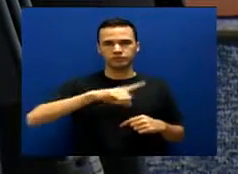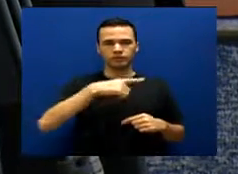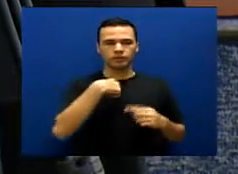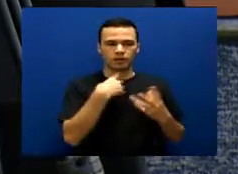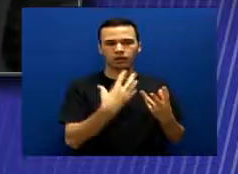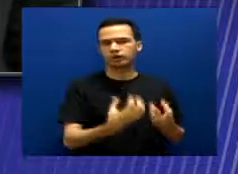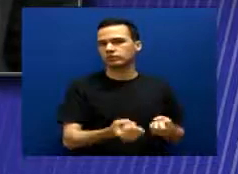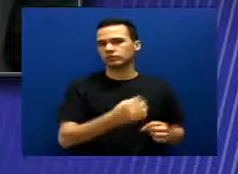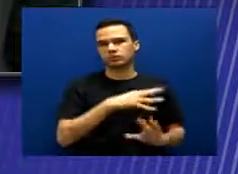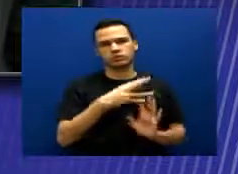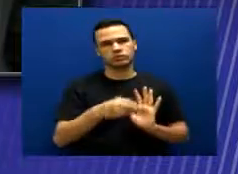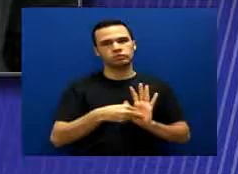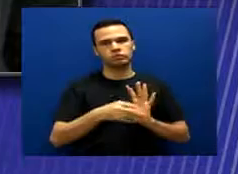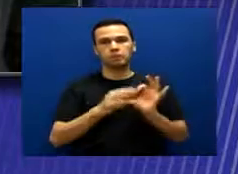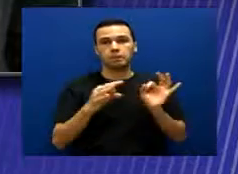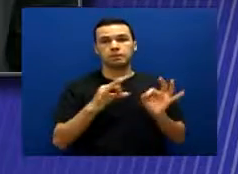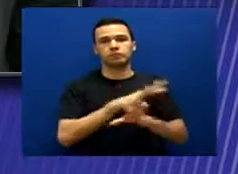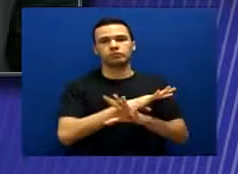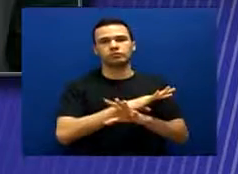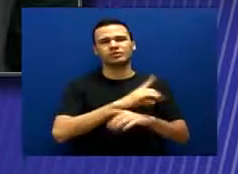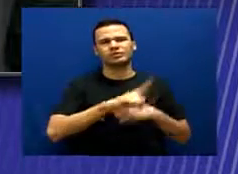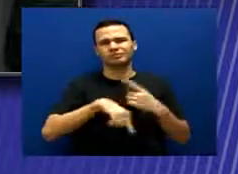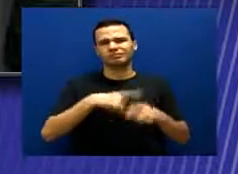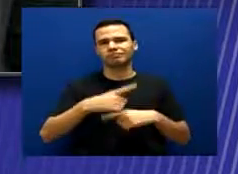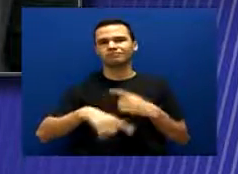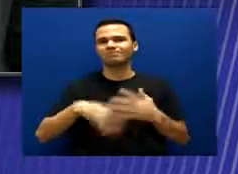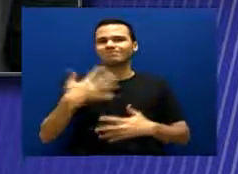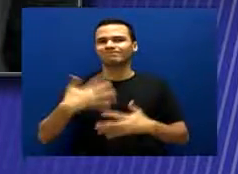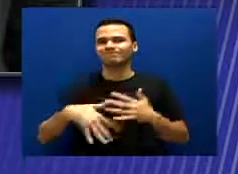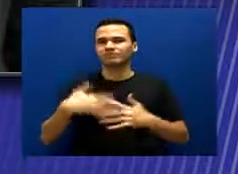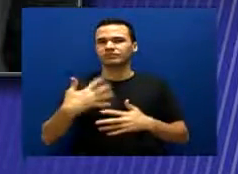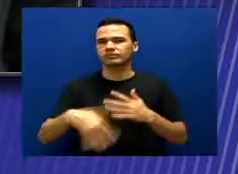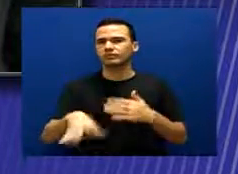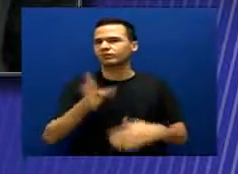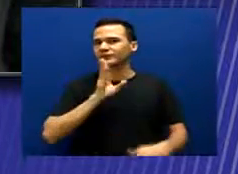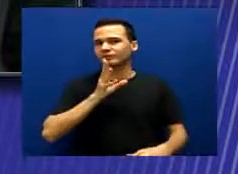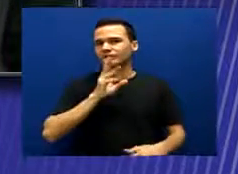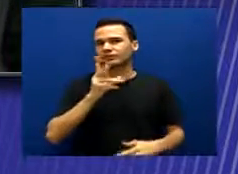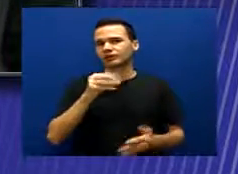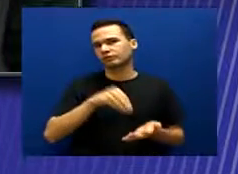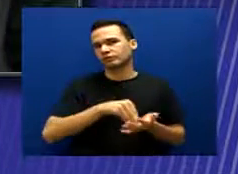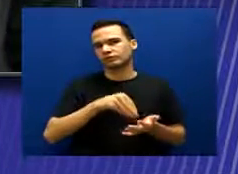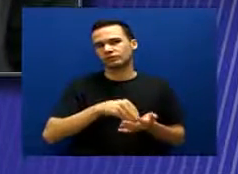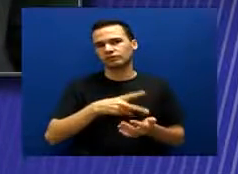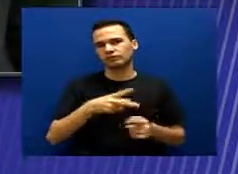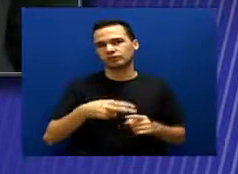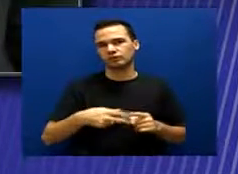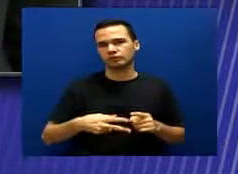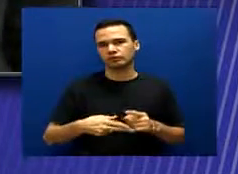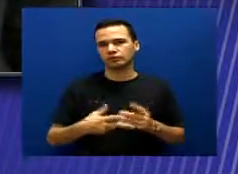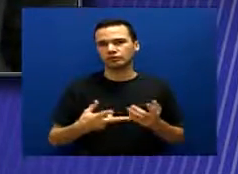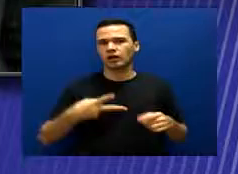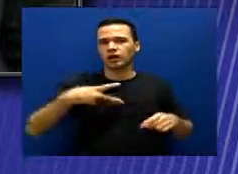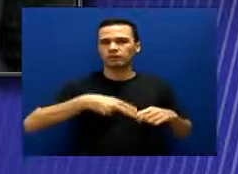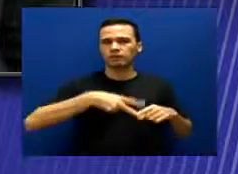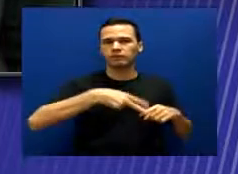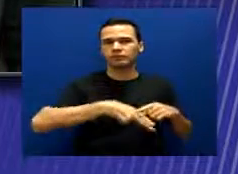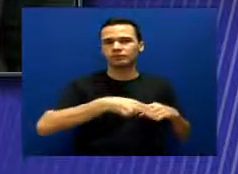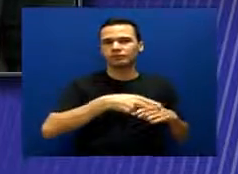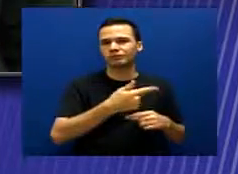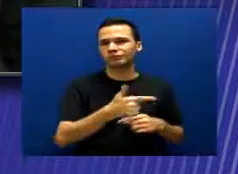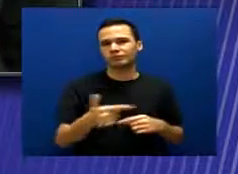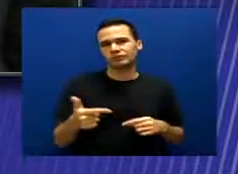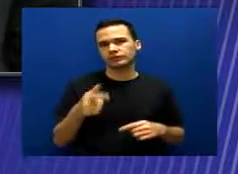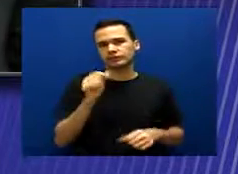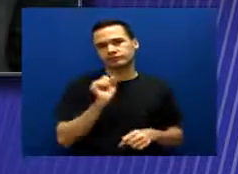é fechado, é fechado. Senão nós vamos naquela história que a senhora mesmo vai faltar criticou. Tesourinha aqui, por exemplo, para a educação infantil, não tem tesoura sem ponta. Mas aí,